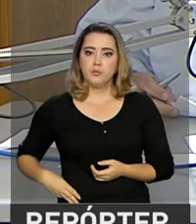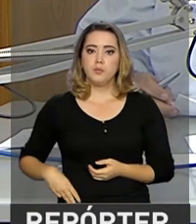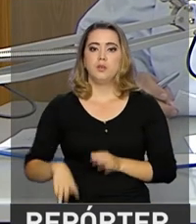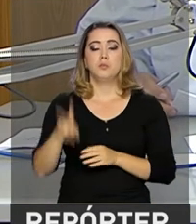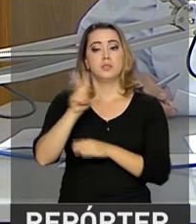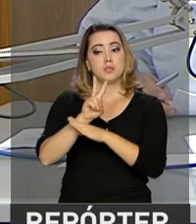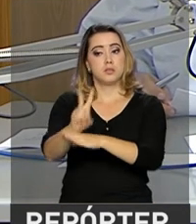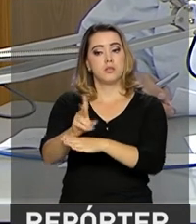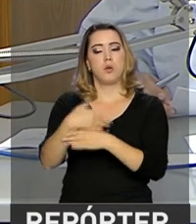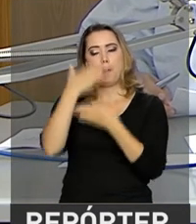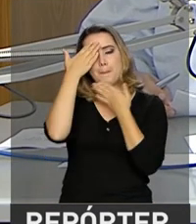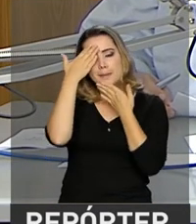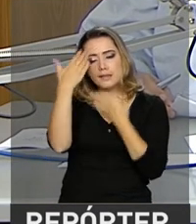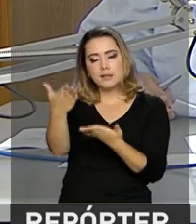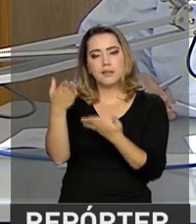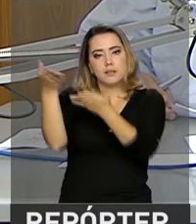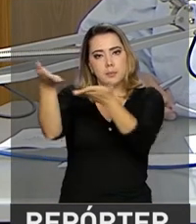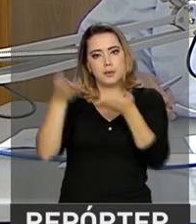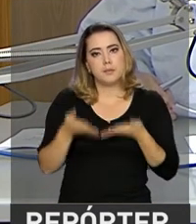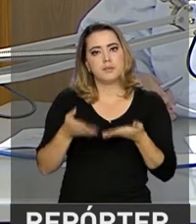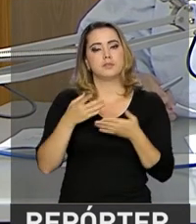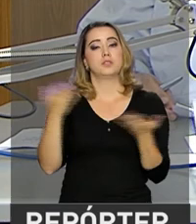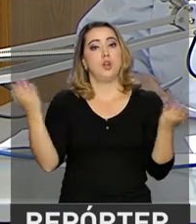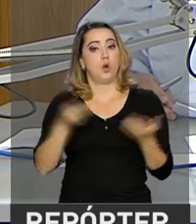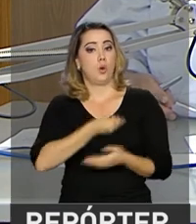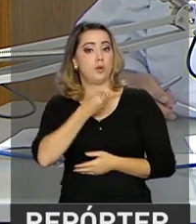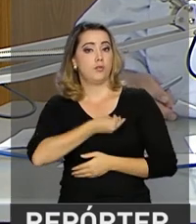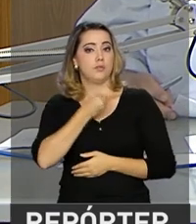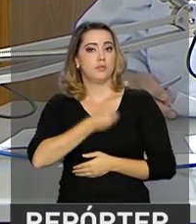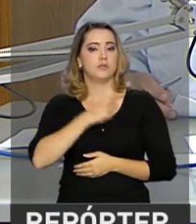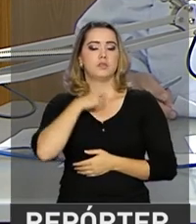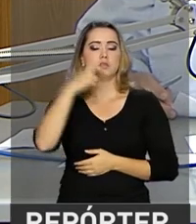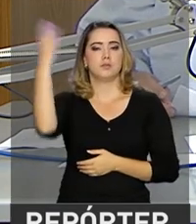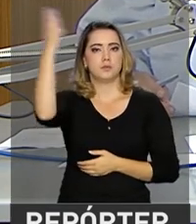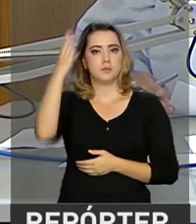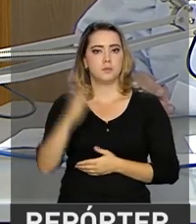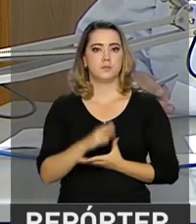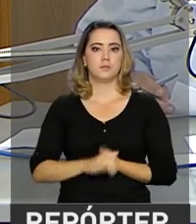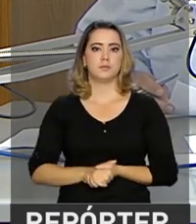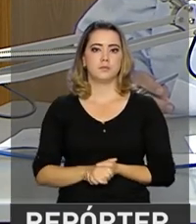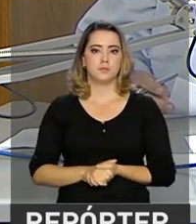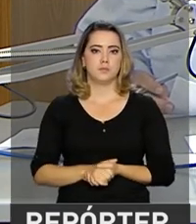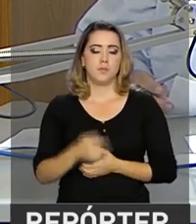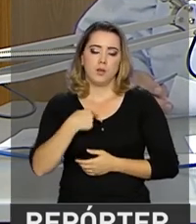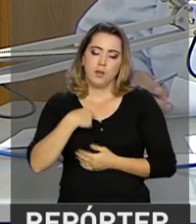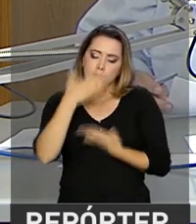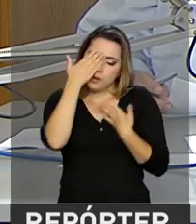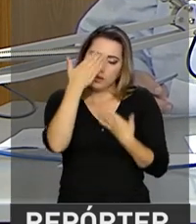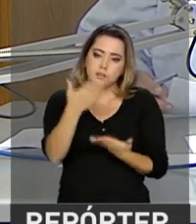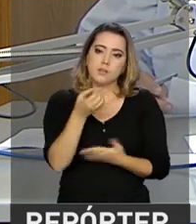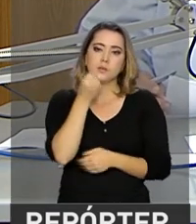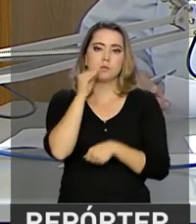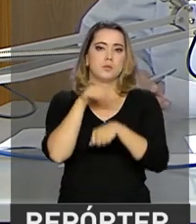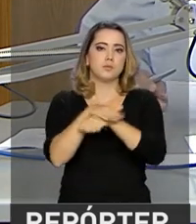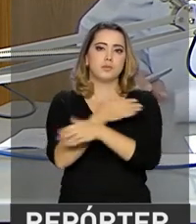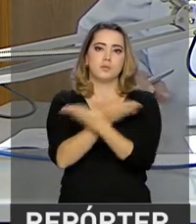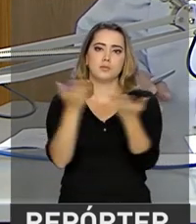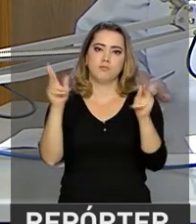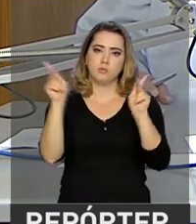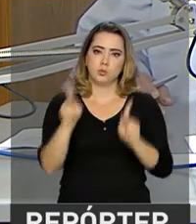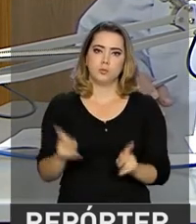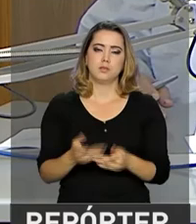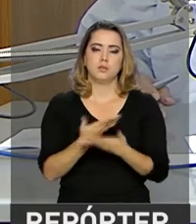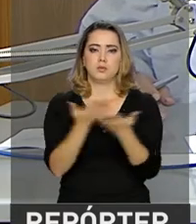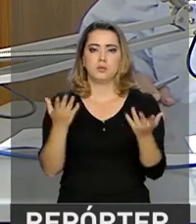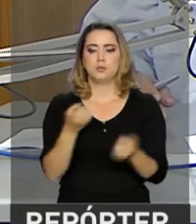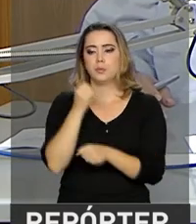Raul Jungmann, muito obrigada pela participação ao vivo aqui na Voz do Brasil. Eu só que agradeço, uma boa noite de paz a todos.